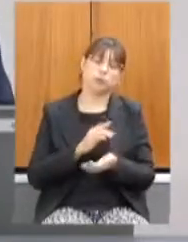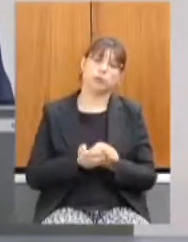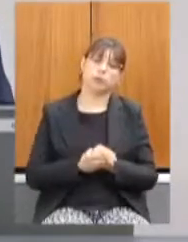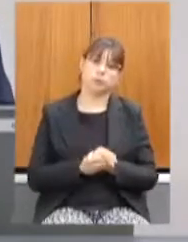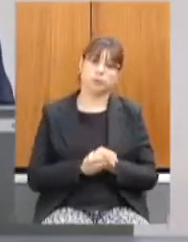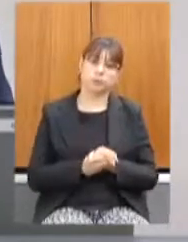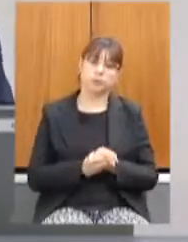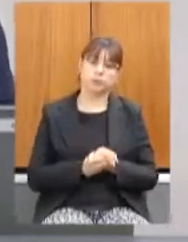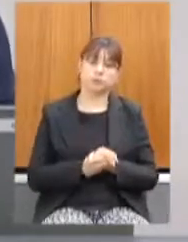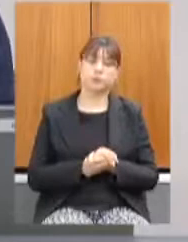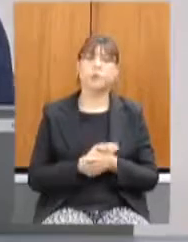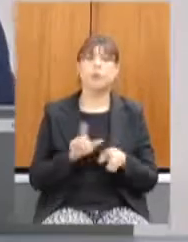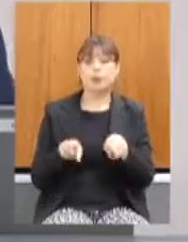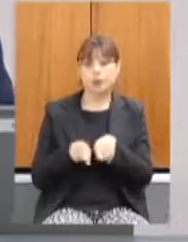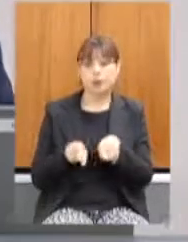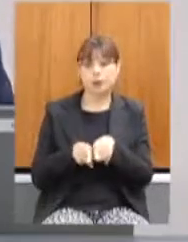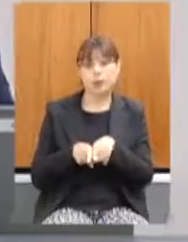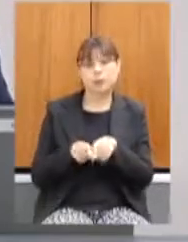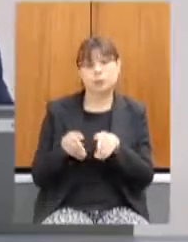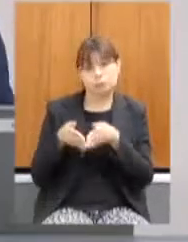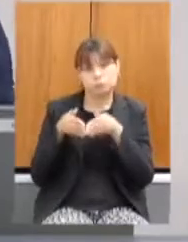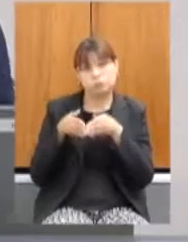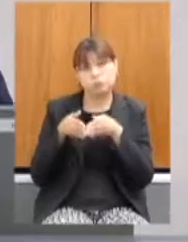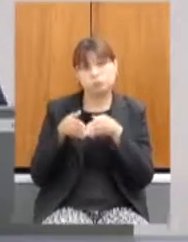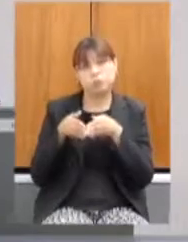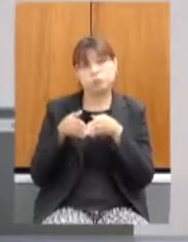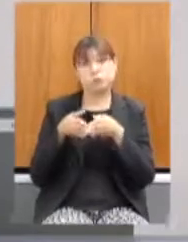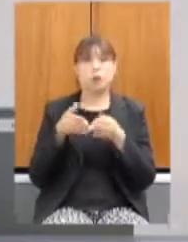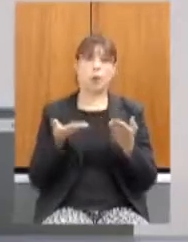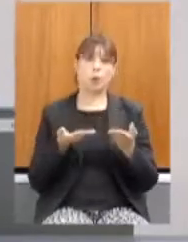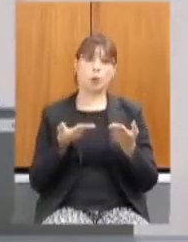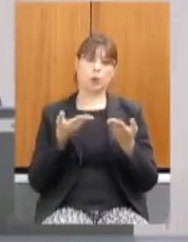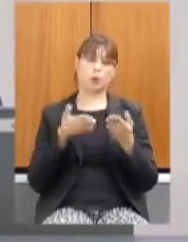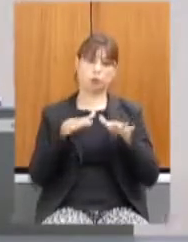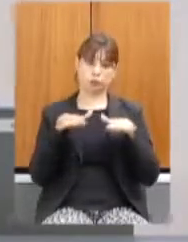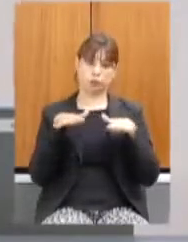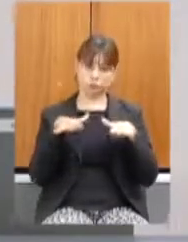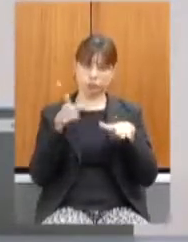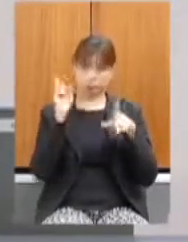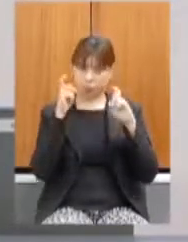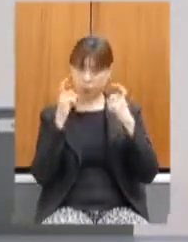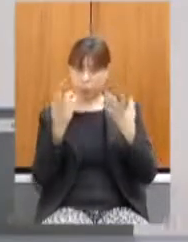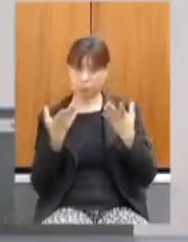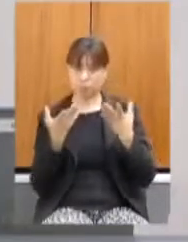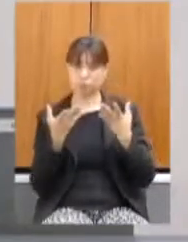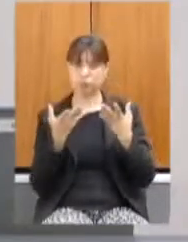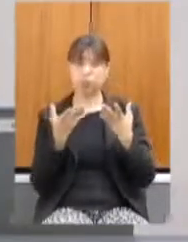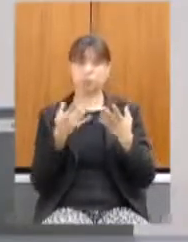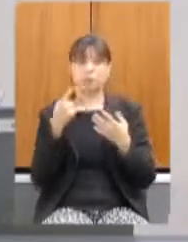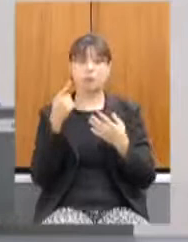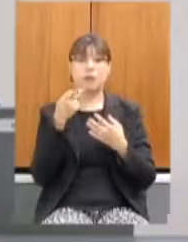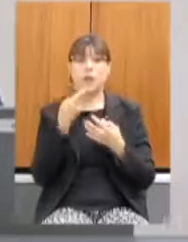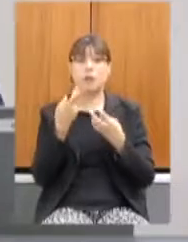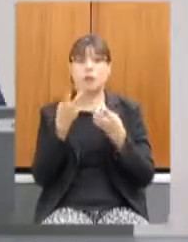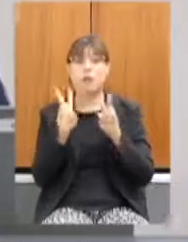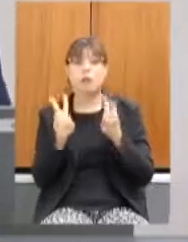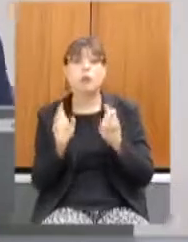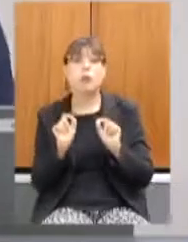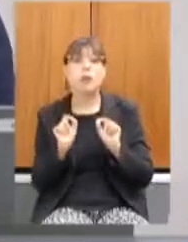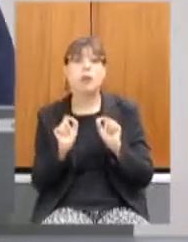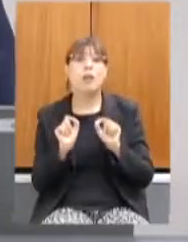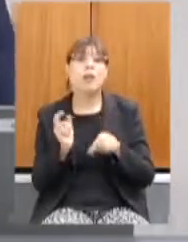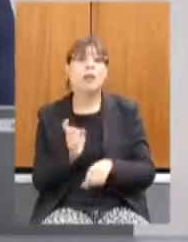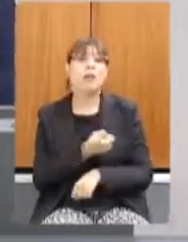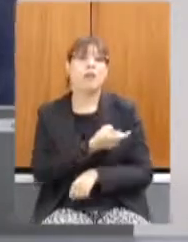eu queria pedir o senhor também é que o senhor tenha uma atenção especial também nessa reunião sobre o problema das vacinas a gente